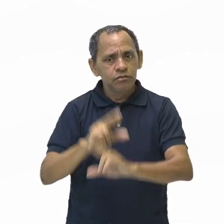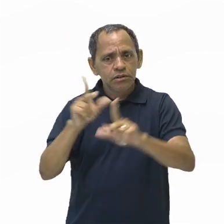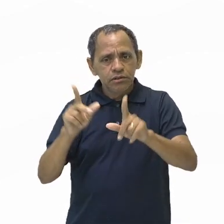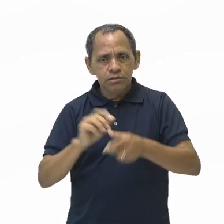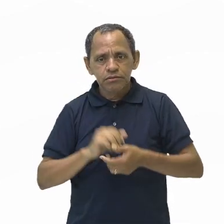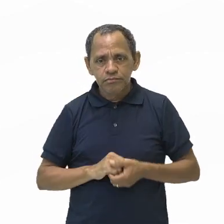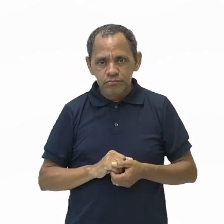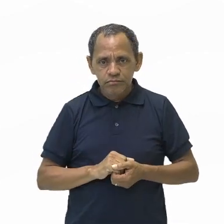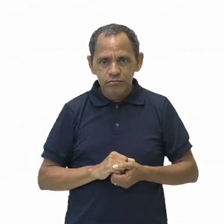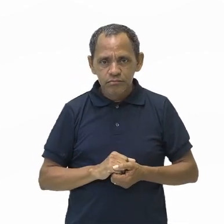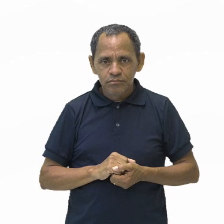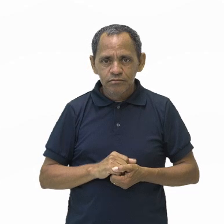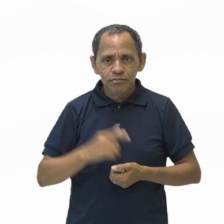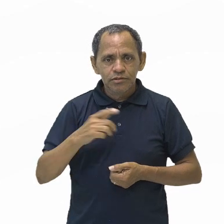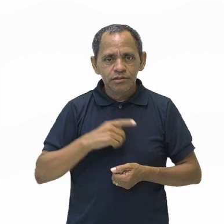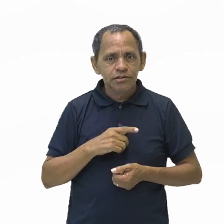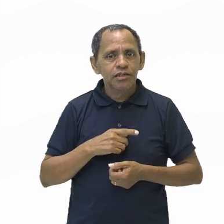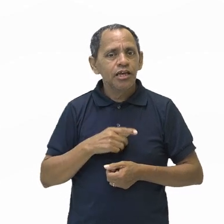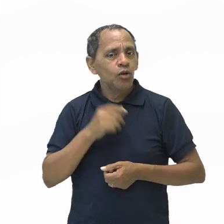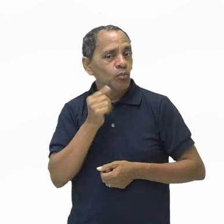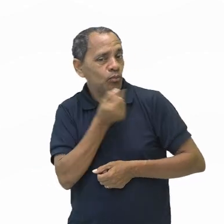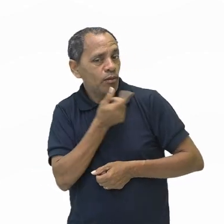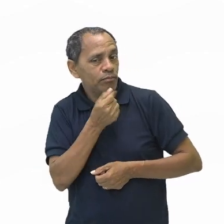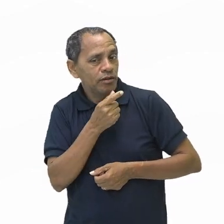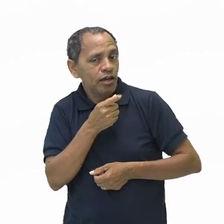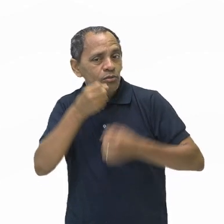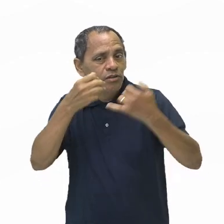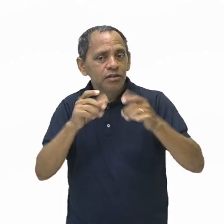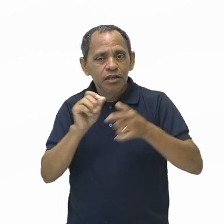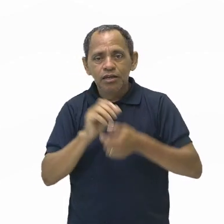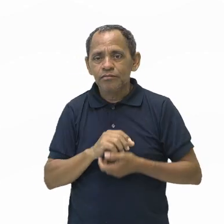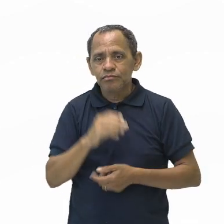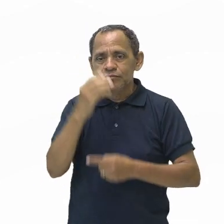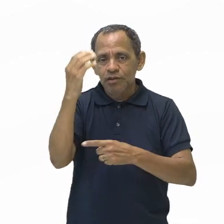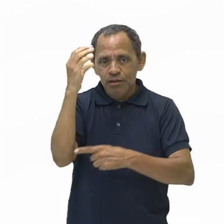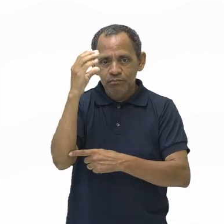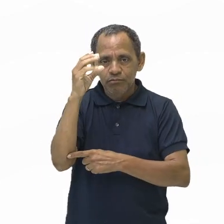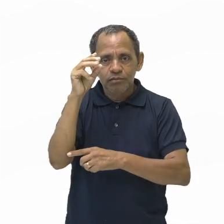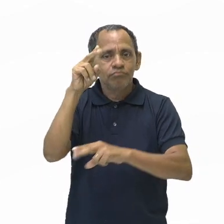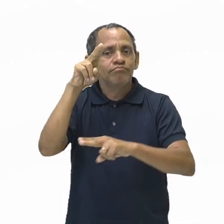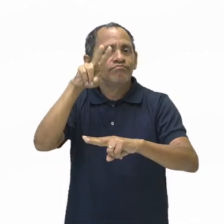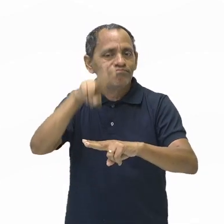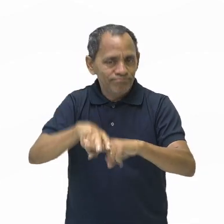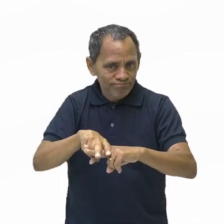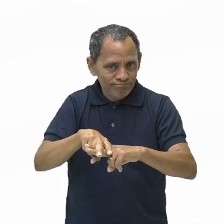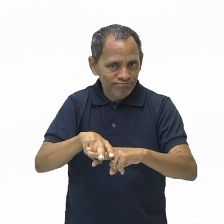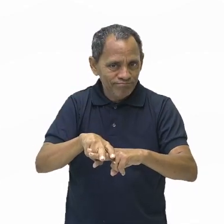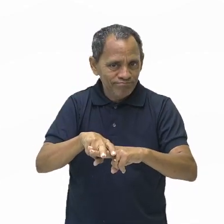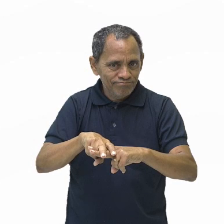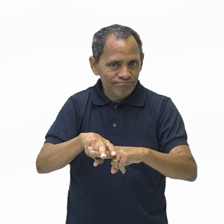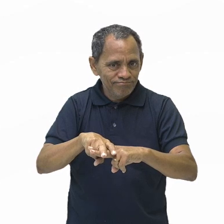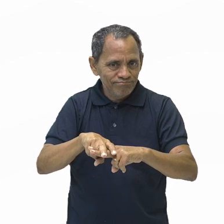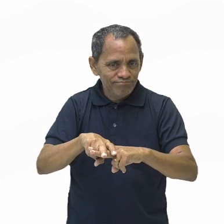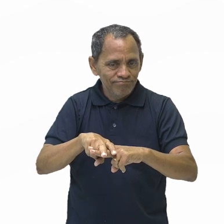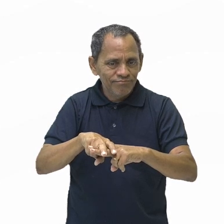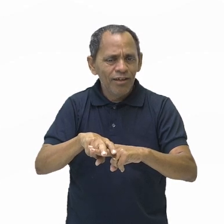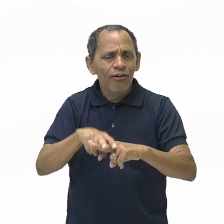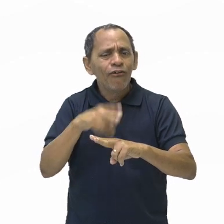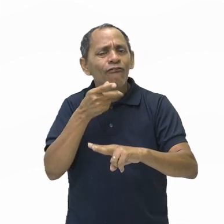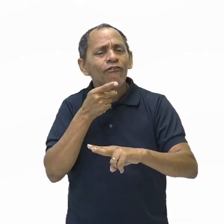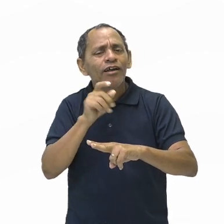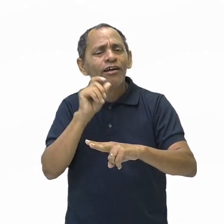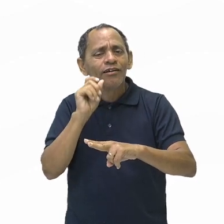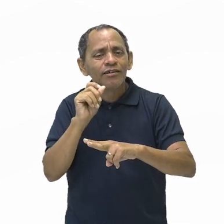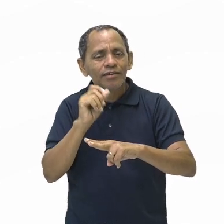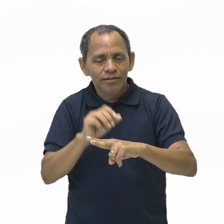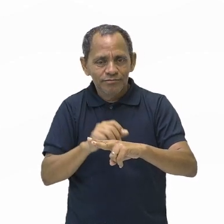Existe até uma piada que fala o seguinte: o carbono ele foi preso, né? E aí o que ele vai dizer? Ele